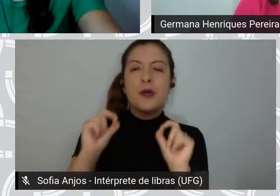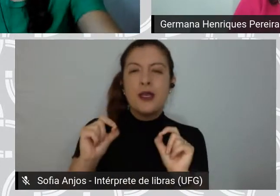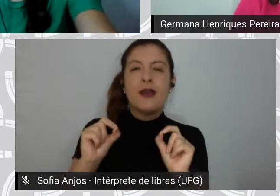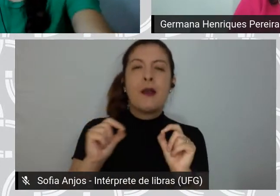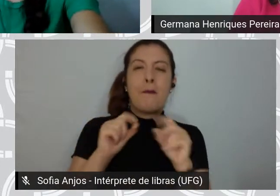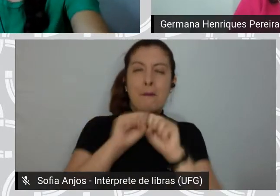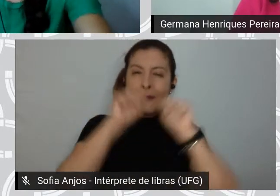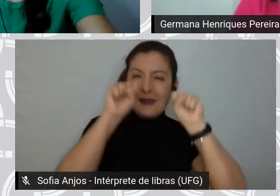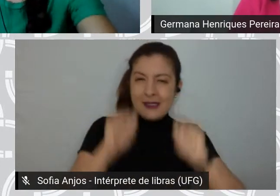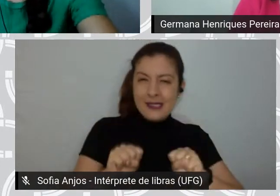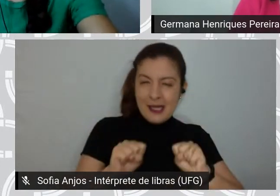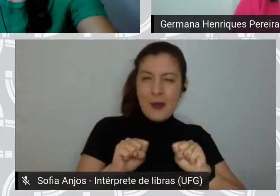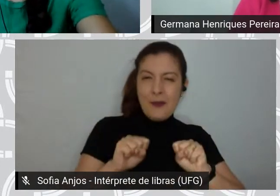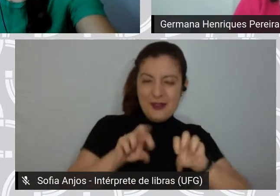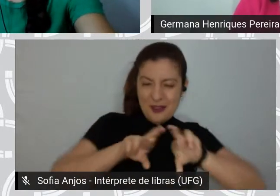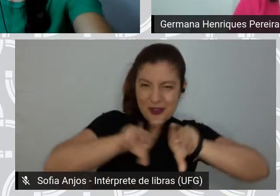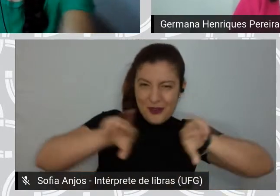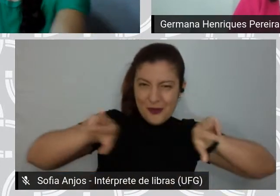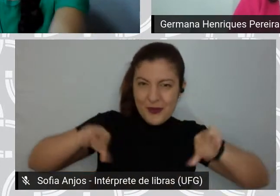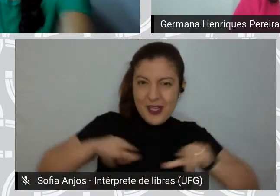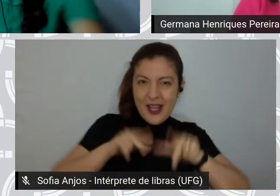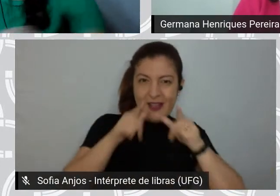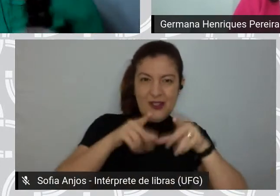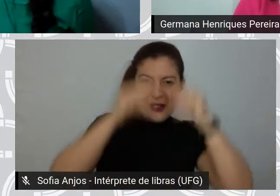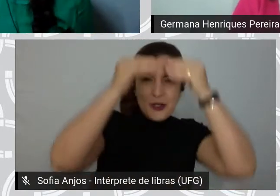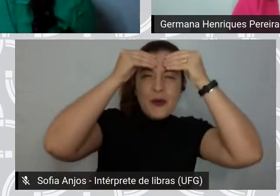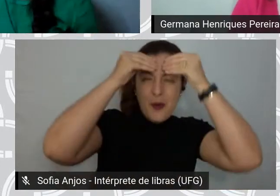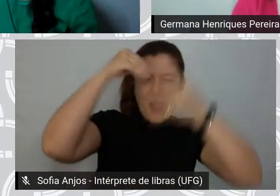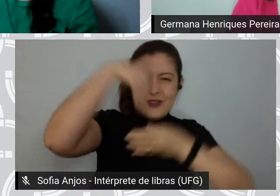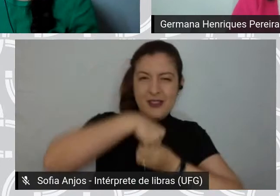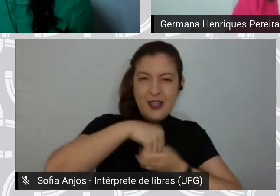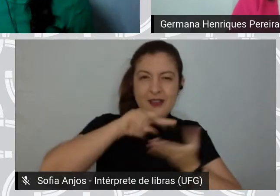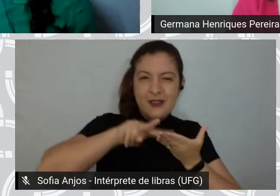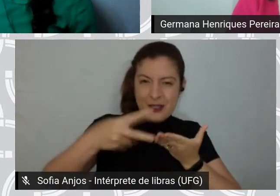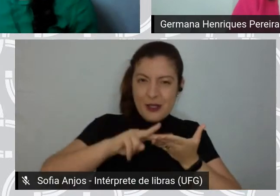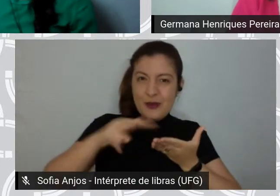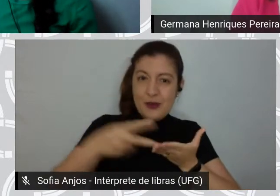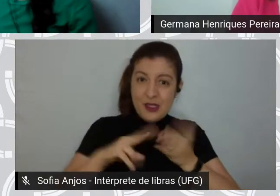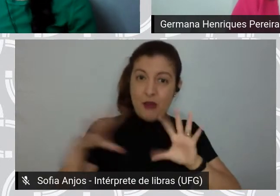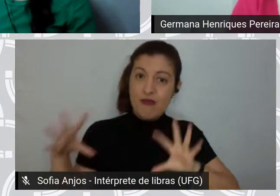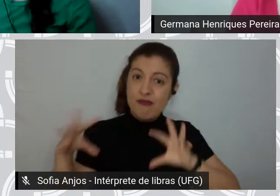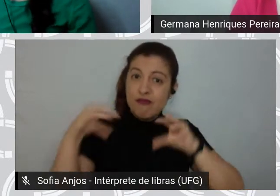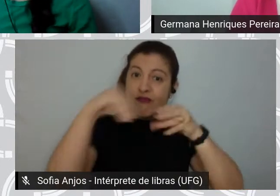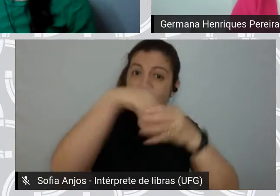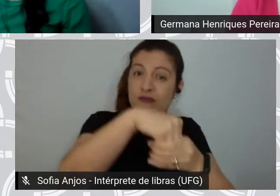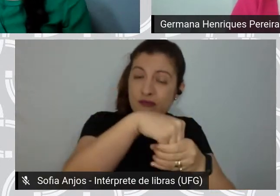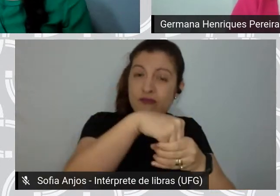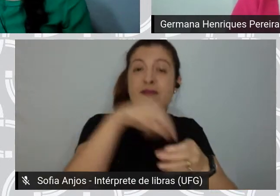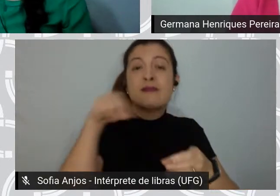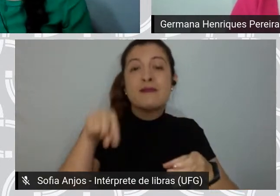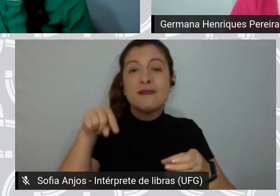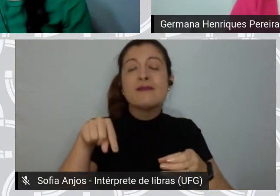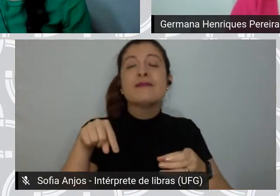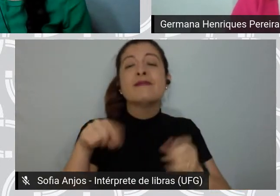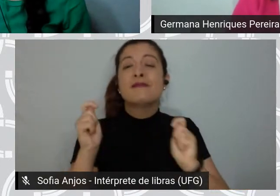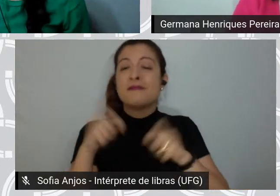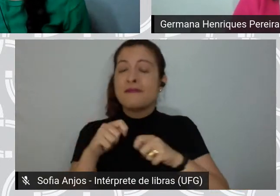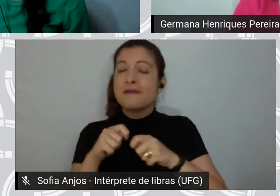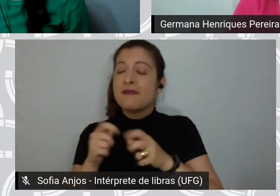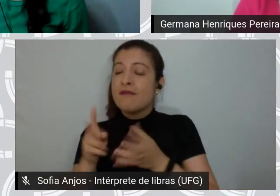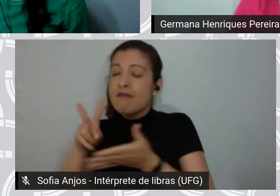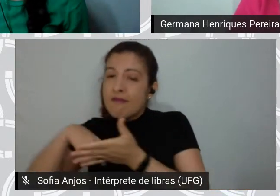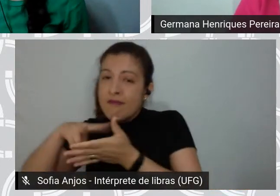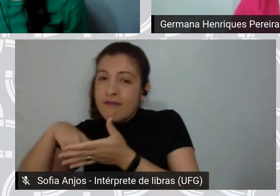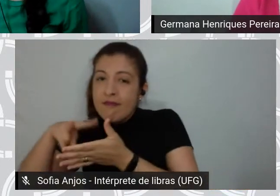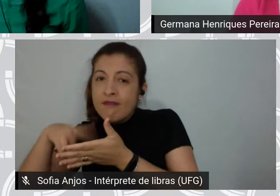bem estabelecidos e sobre os quais ele busca certa inspiração, inclusive para